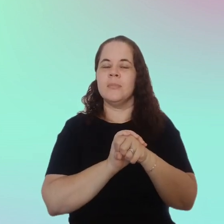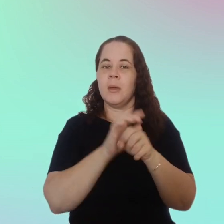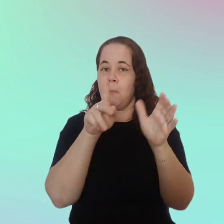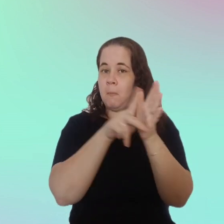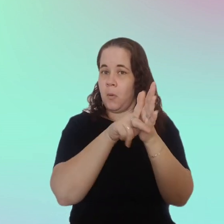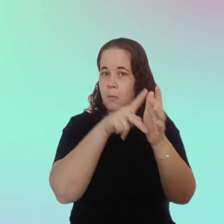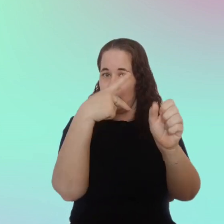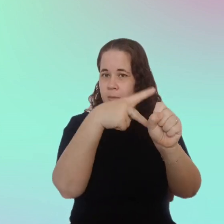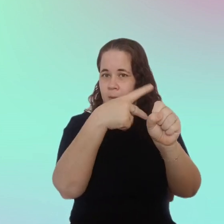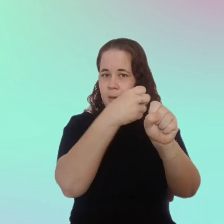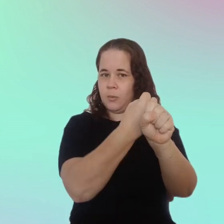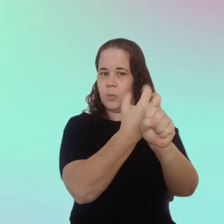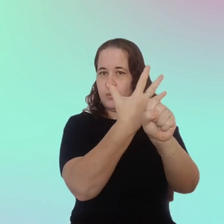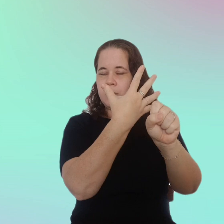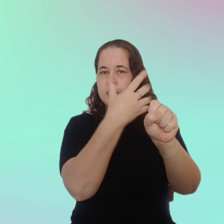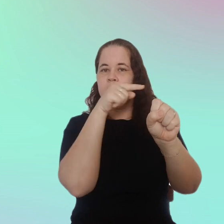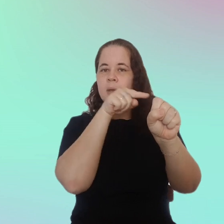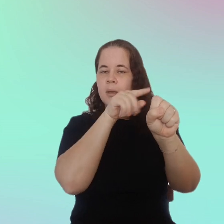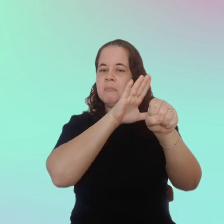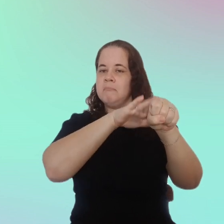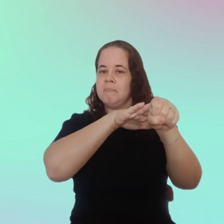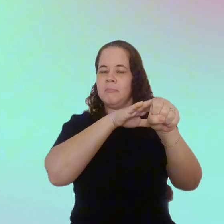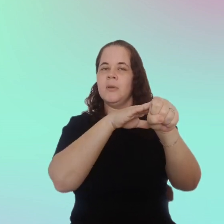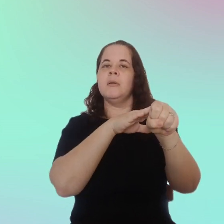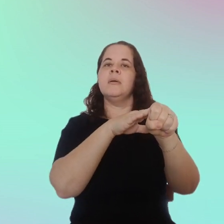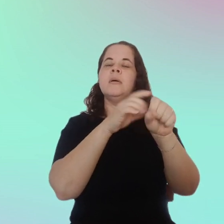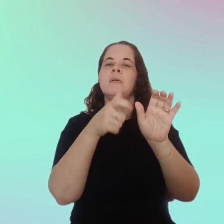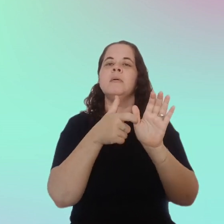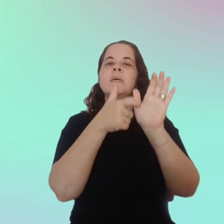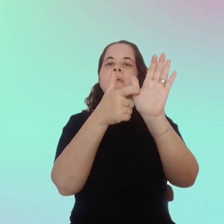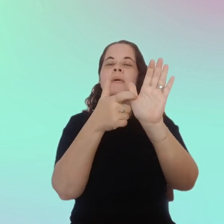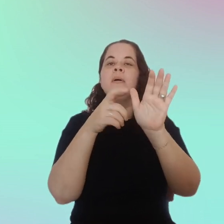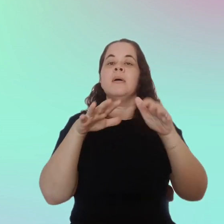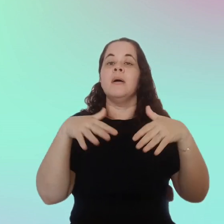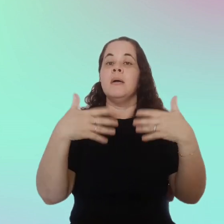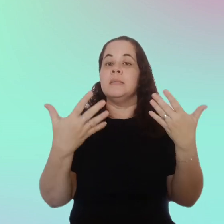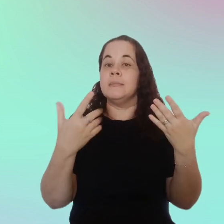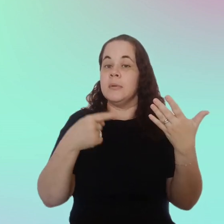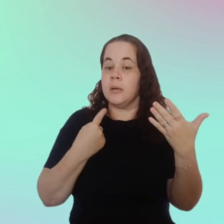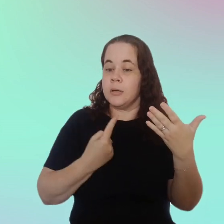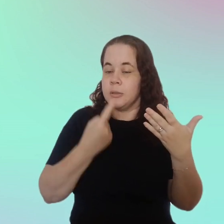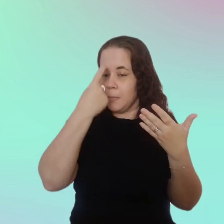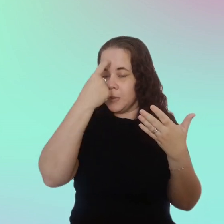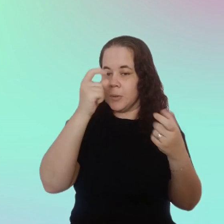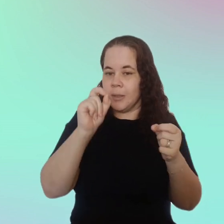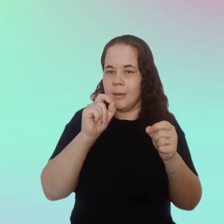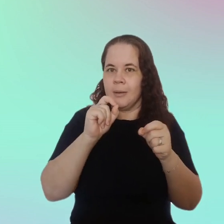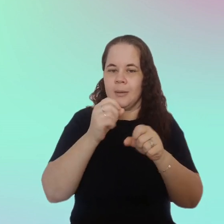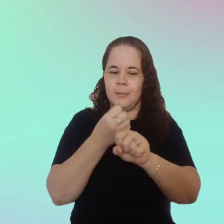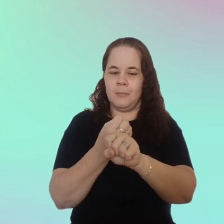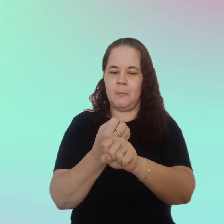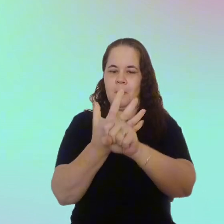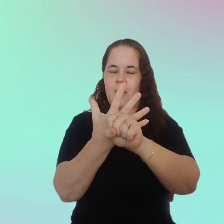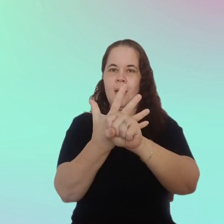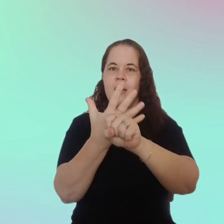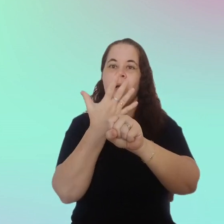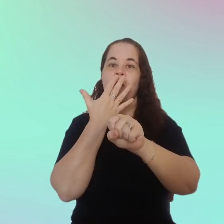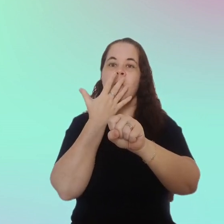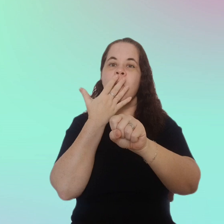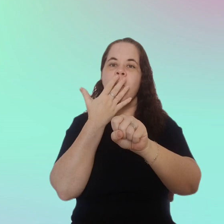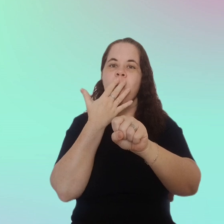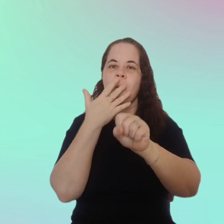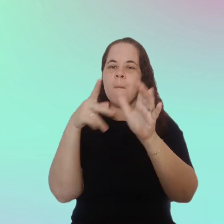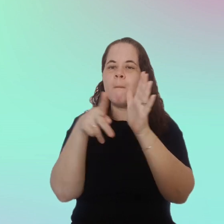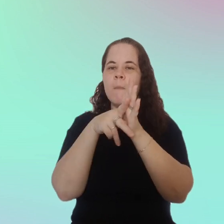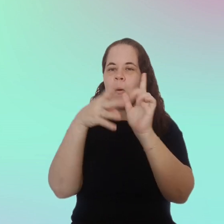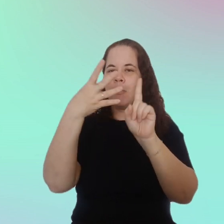luz própria que ele irradia através do abdômen. E no nosso caso, a luz que ele está iluminando são as cores da